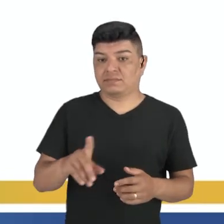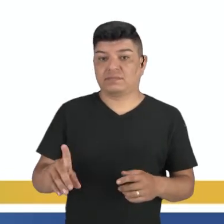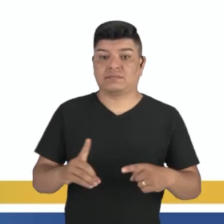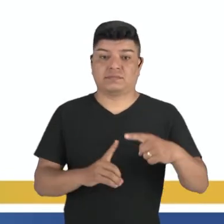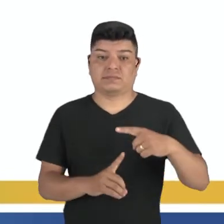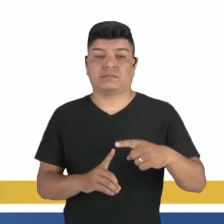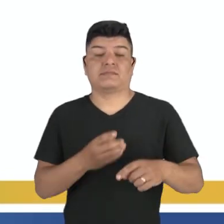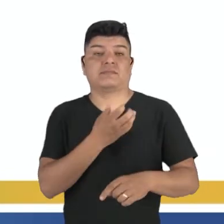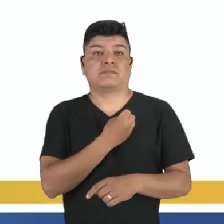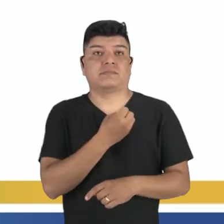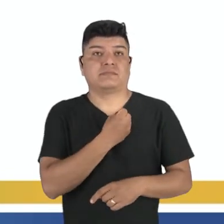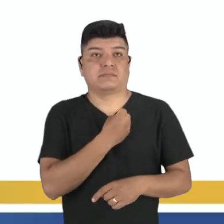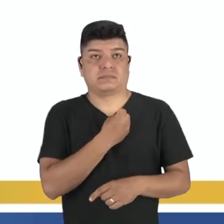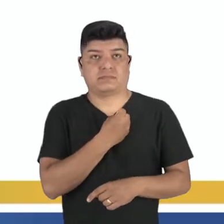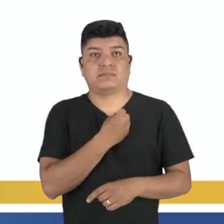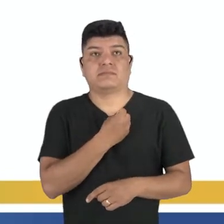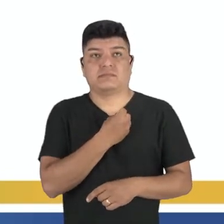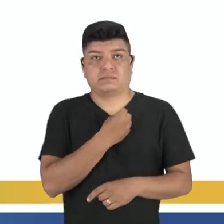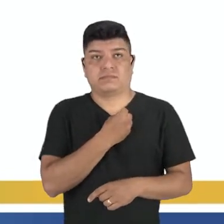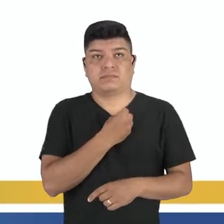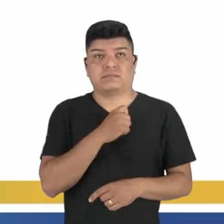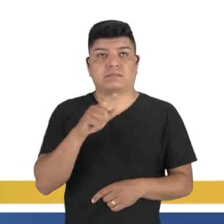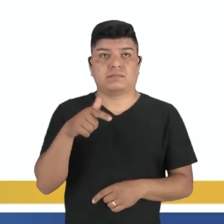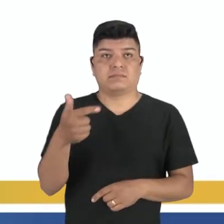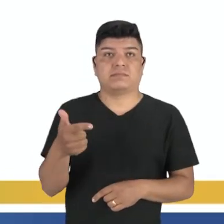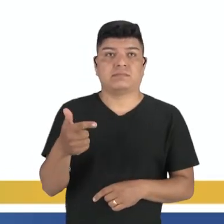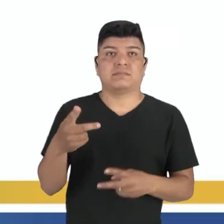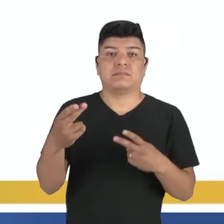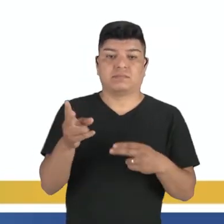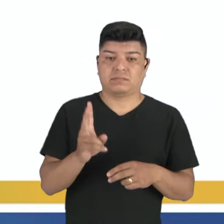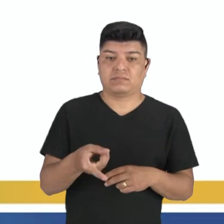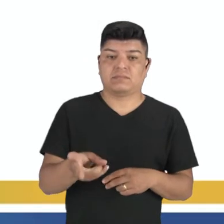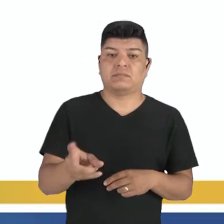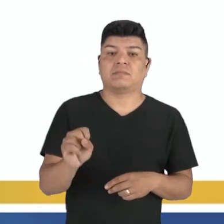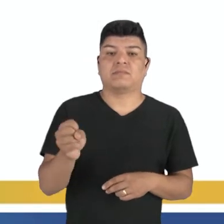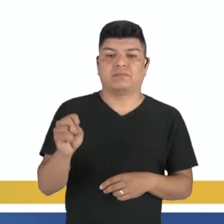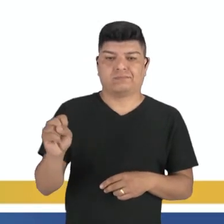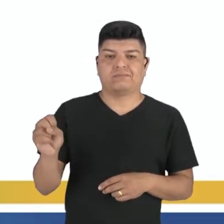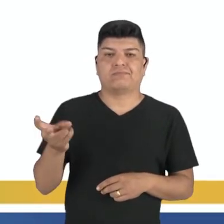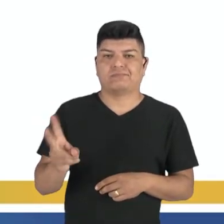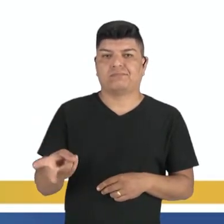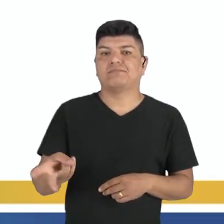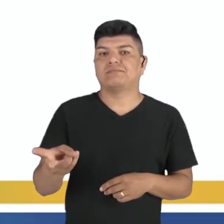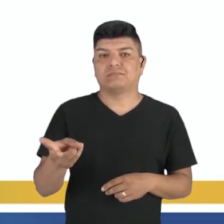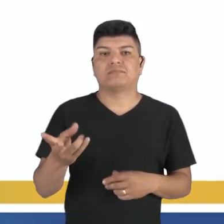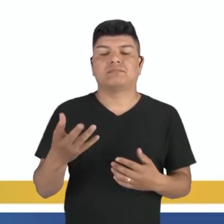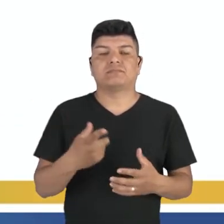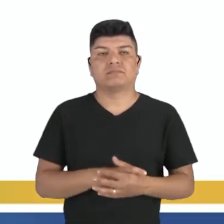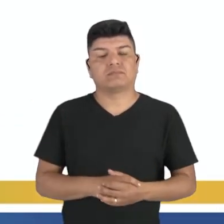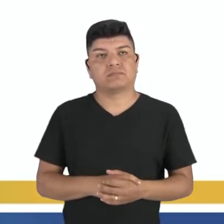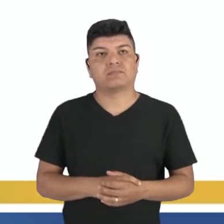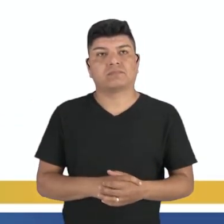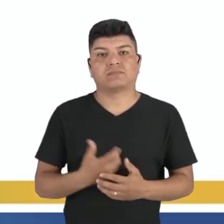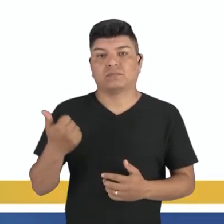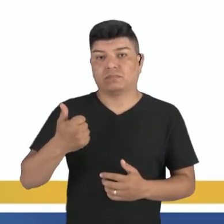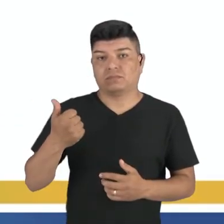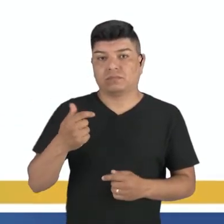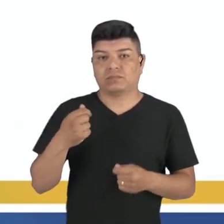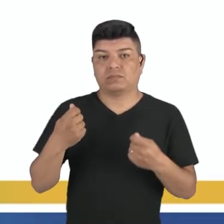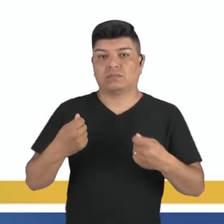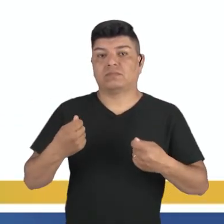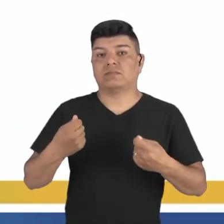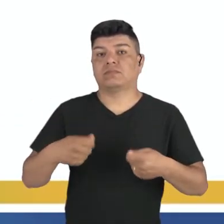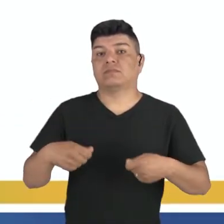número 27, a parte periódica seria aí essa sequência de números 8, né? Então, o primeiro passo